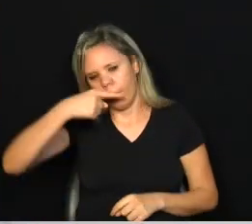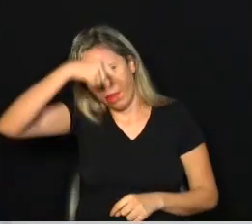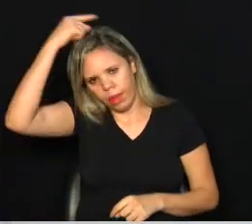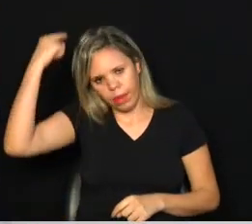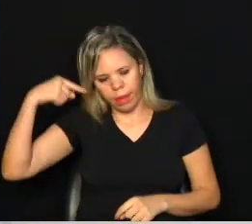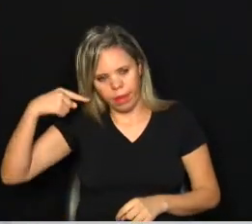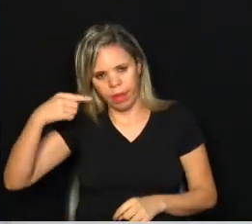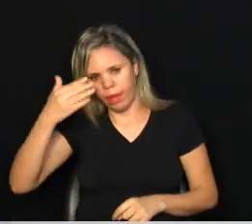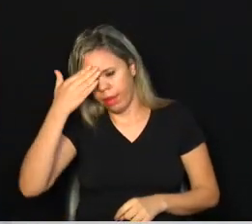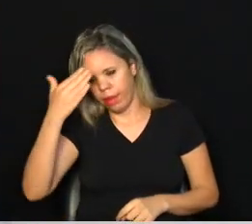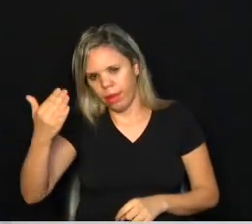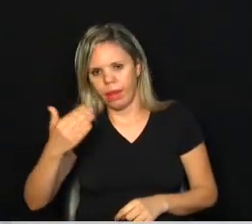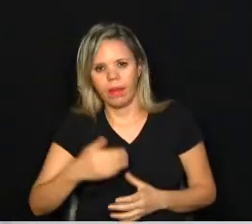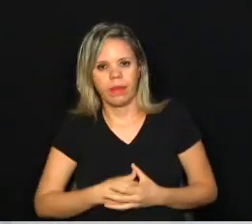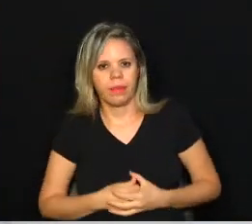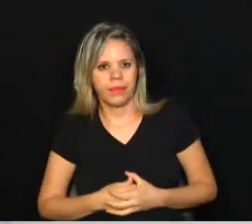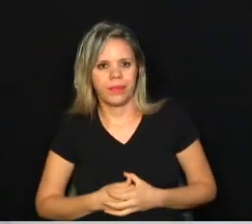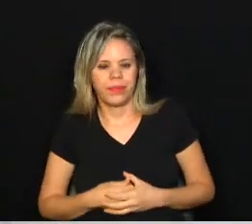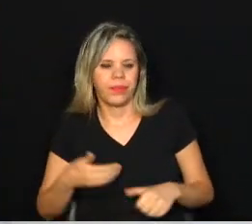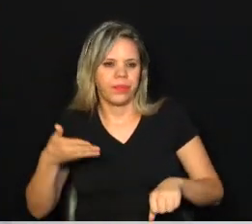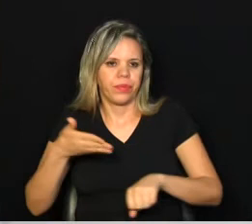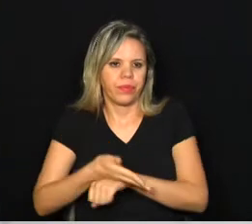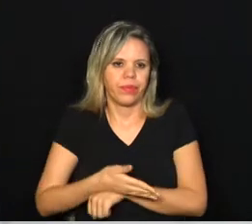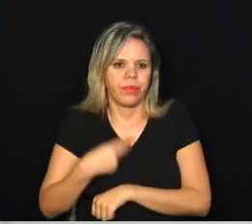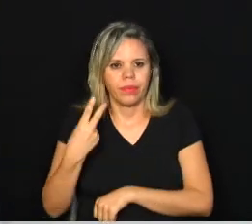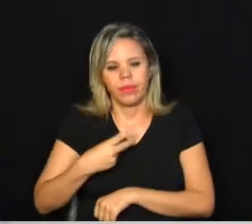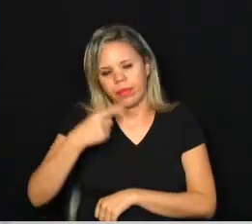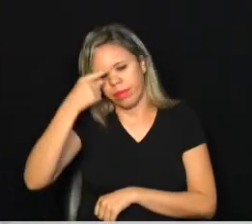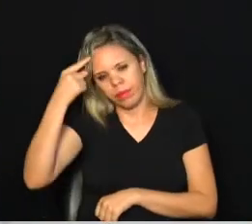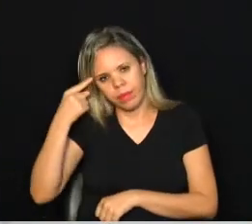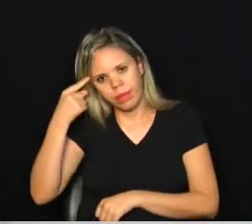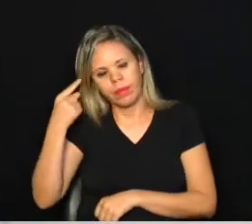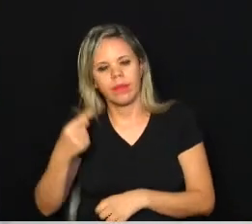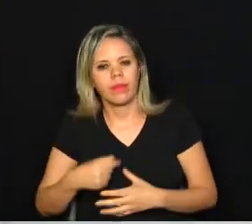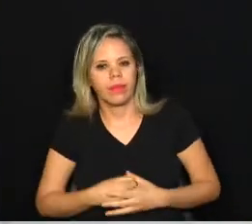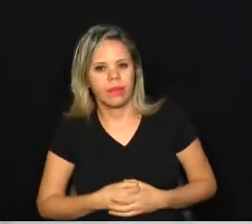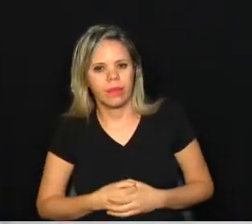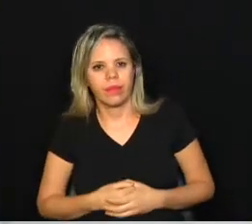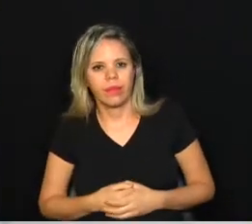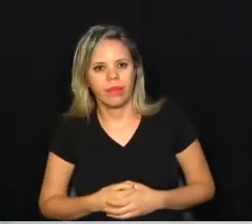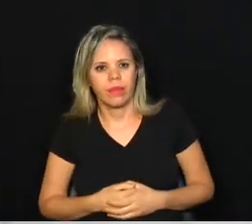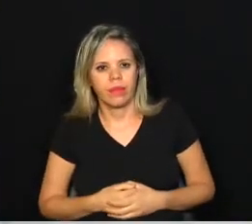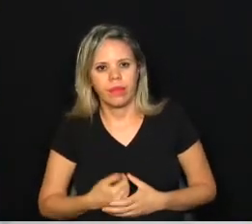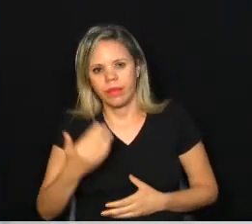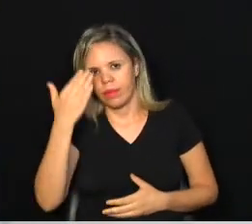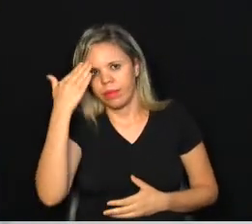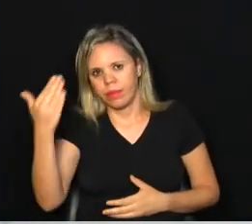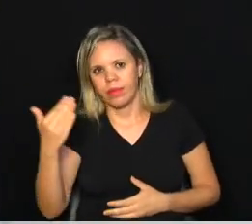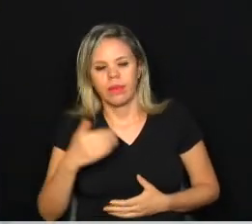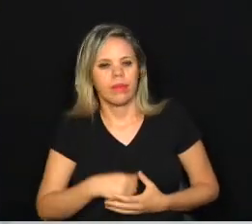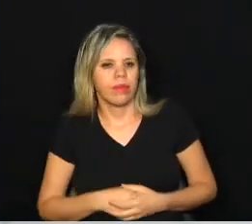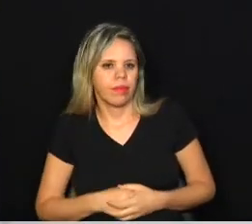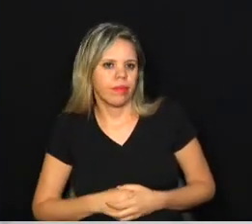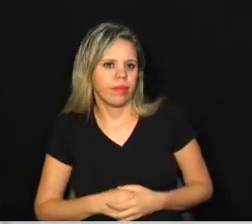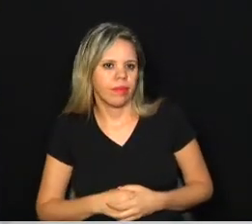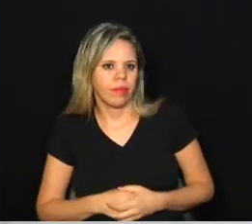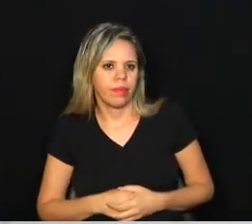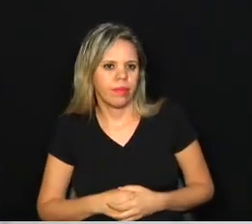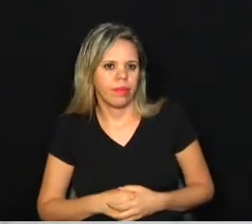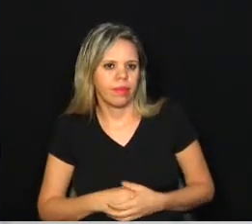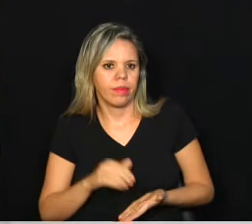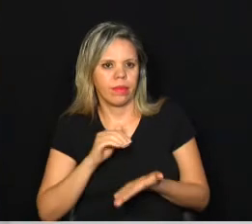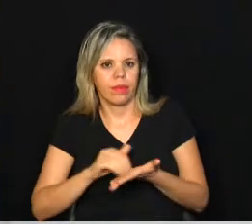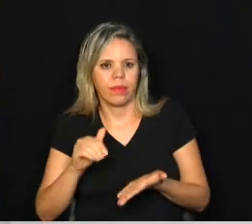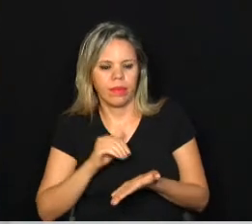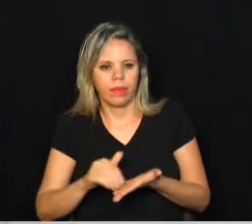Gaspar, agradecer a participação da vereadora Paola, né? Agradecer aí também os